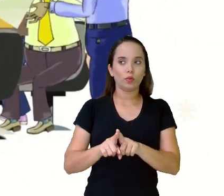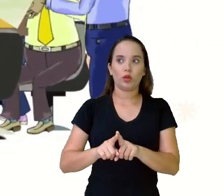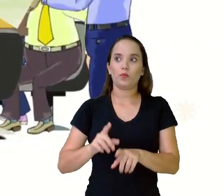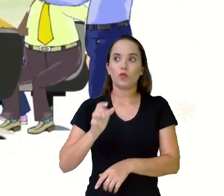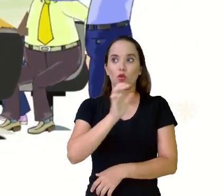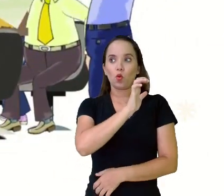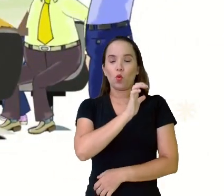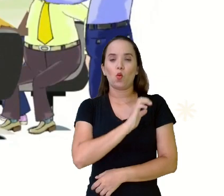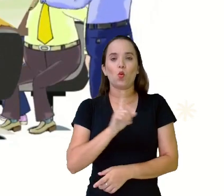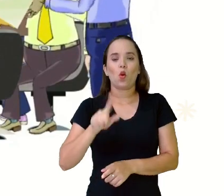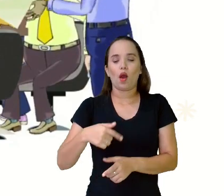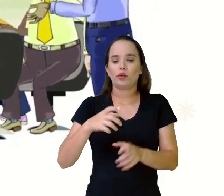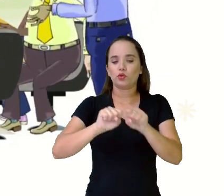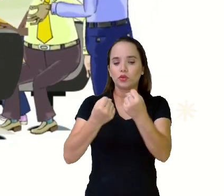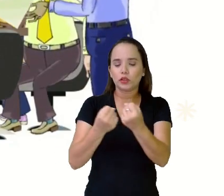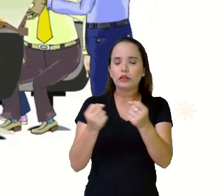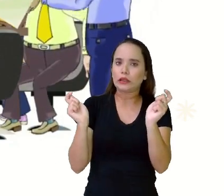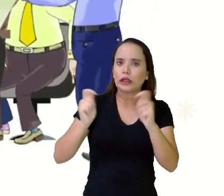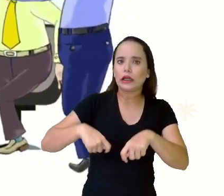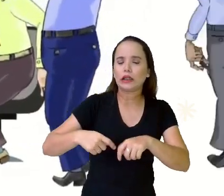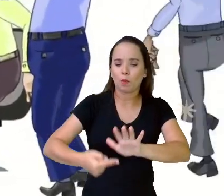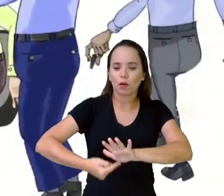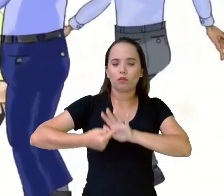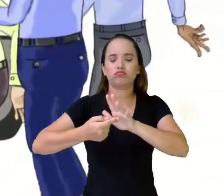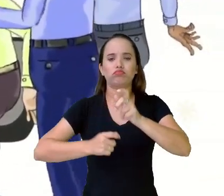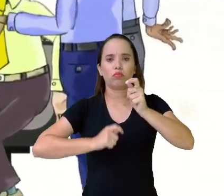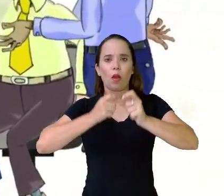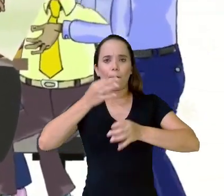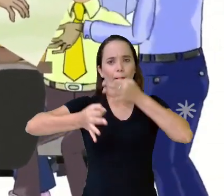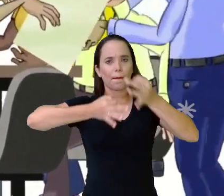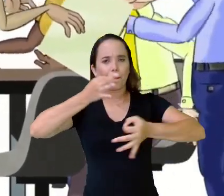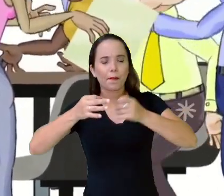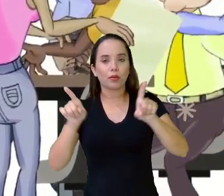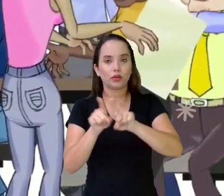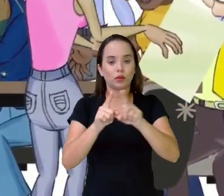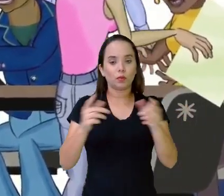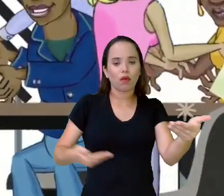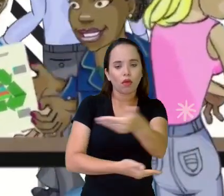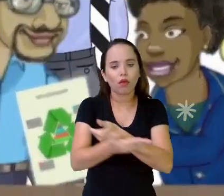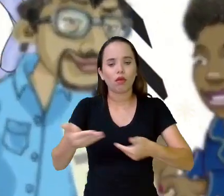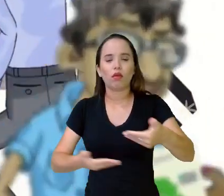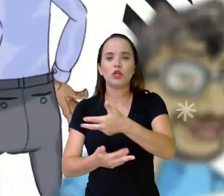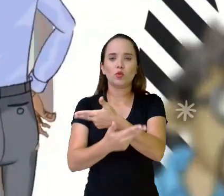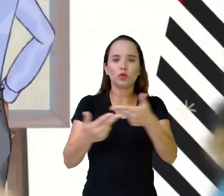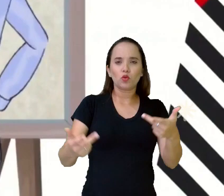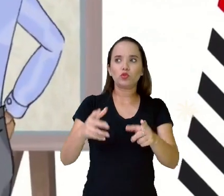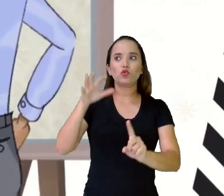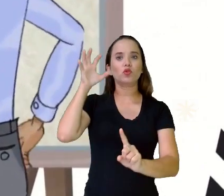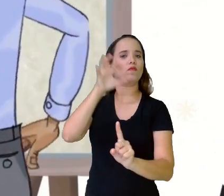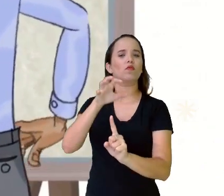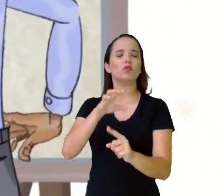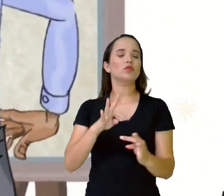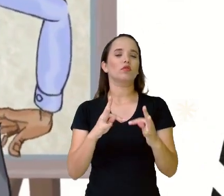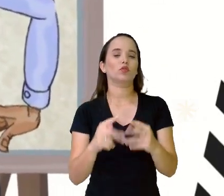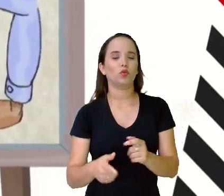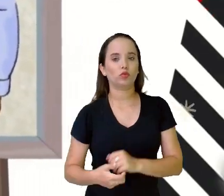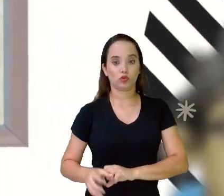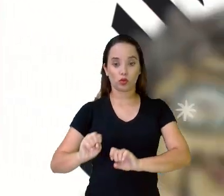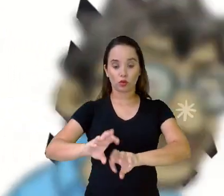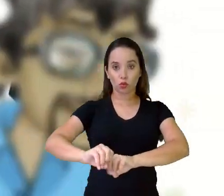a sociedade pode manifestar suas ideias e interagir em deliberações que afetam a todos. A